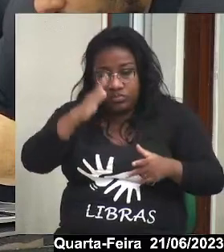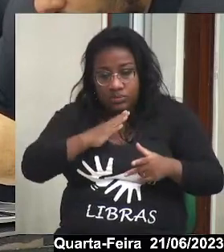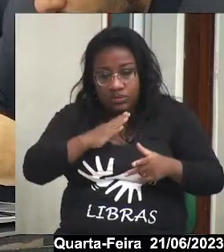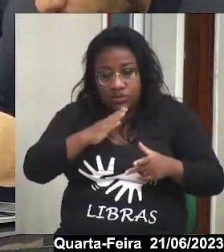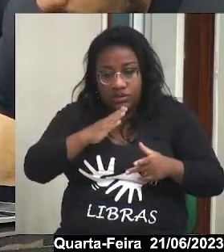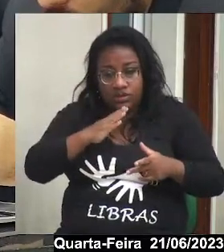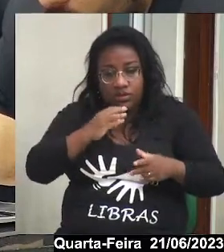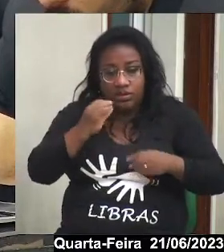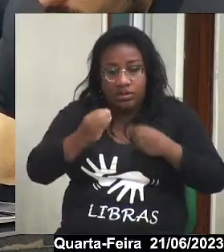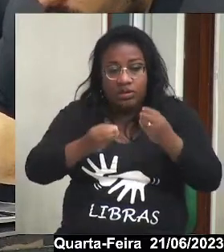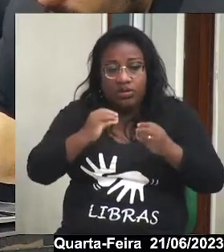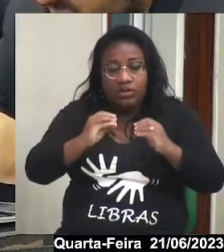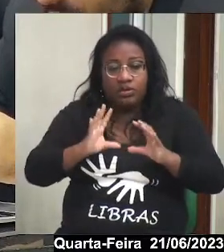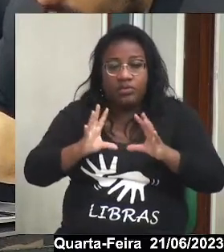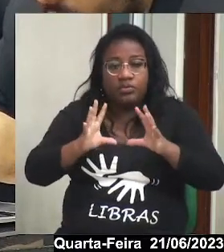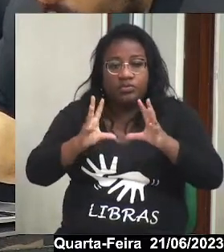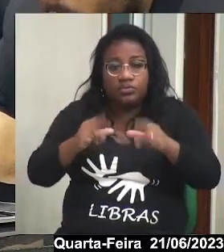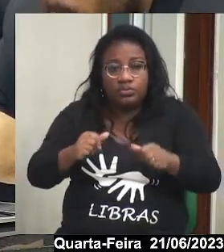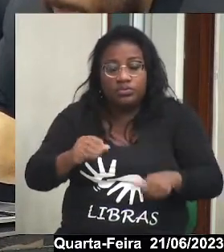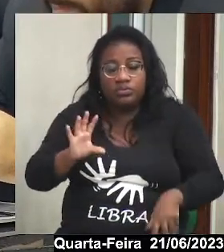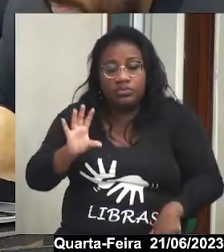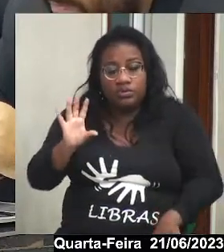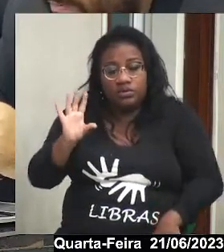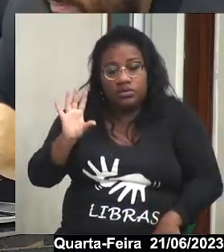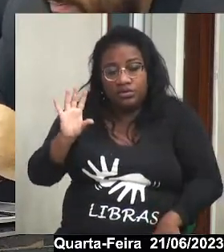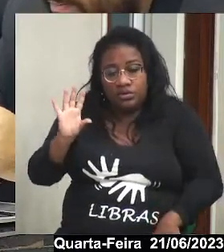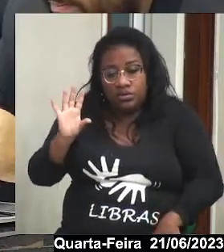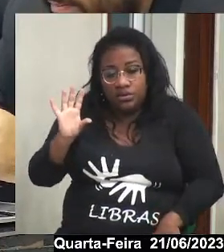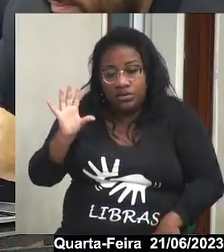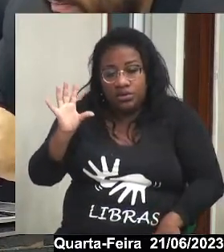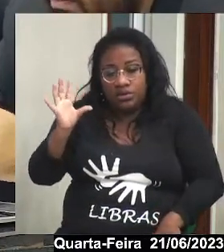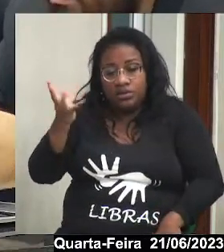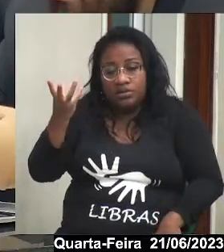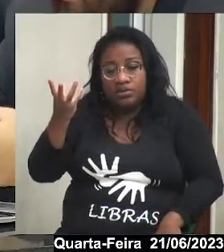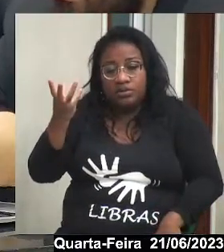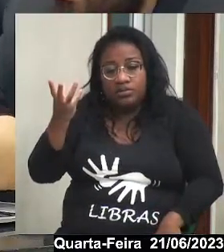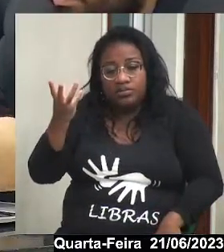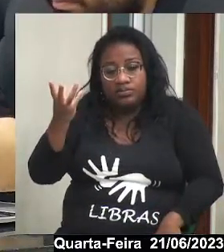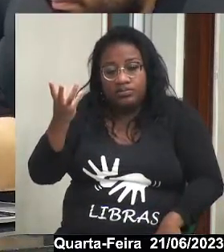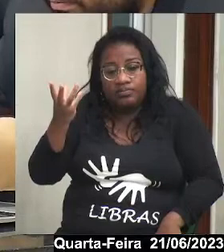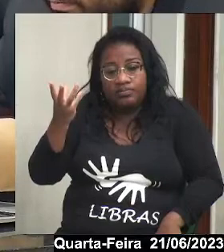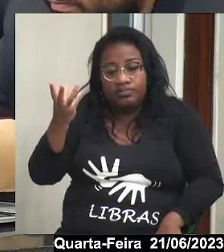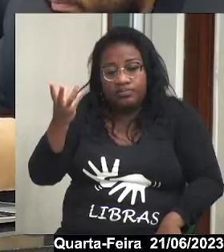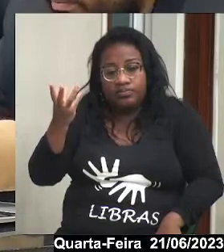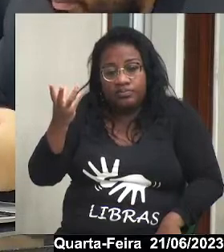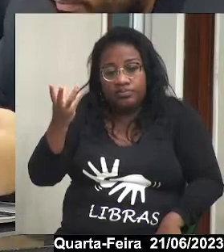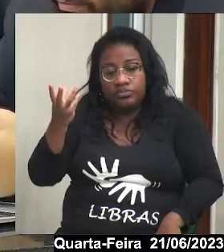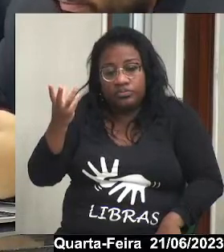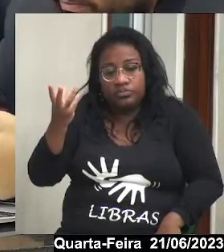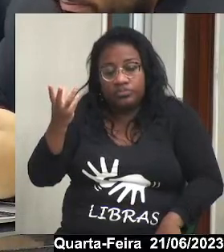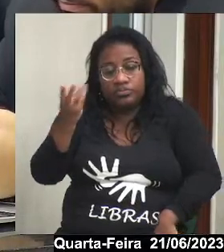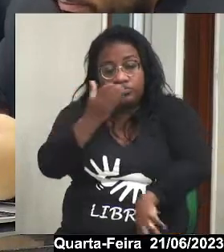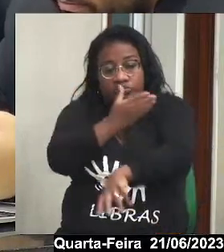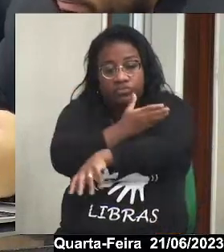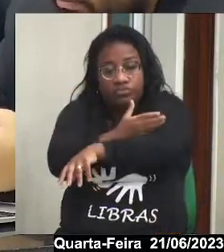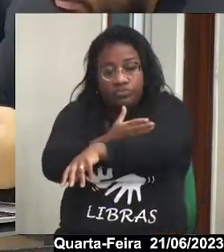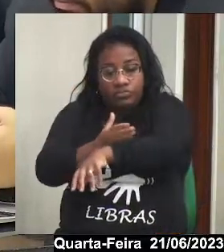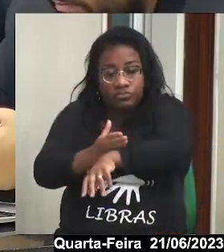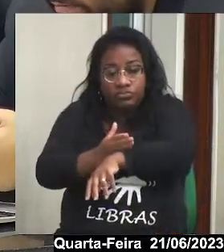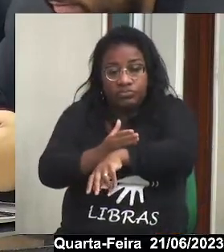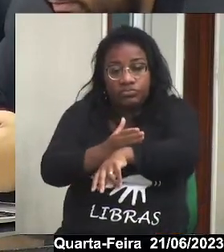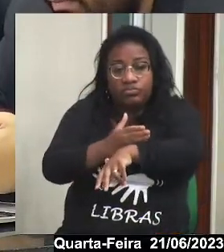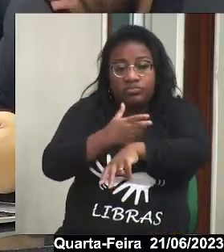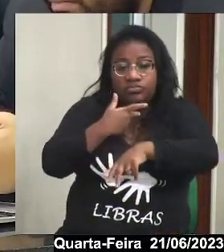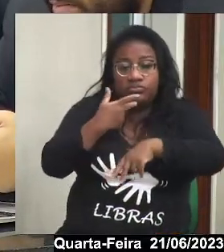pessoas. E quando as coisas acontecem de boa, as pessoas, né, esquecem de falar. É, costumo falar que é